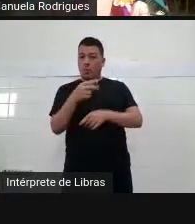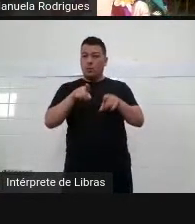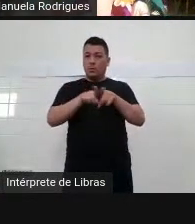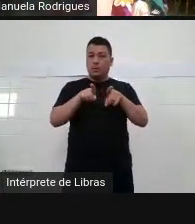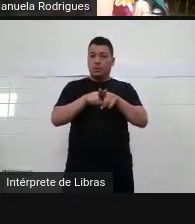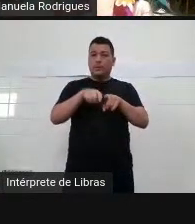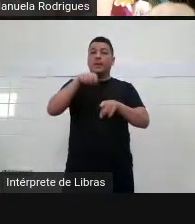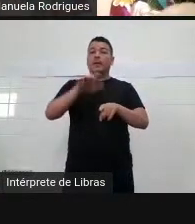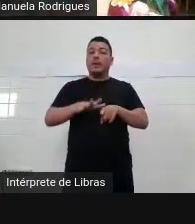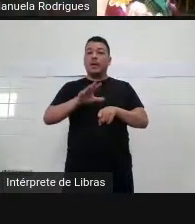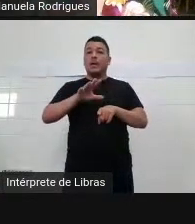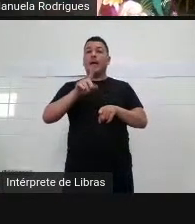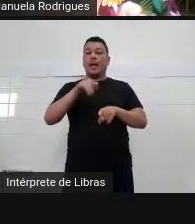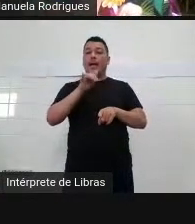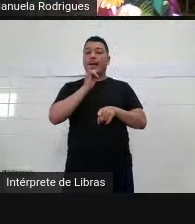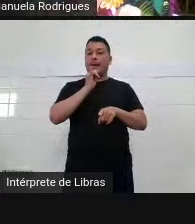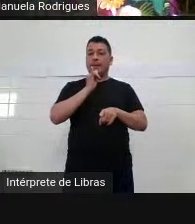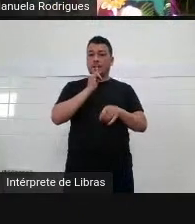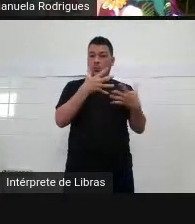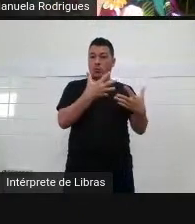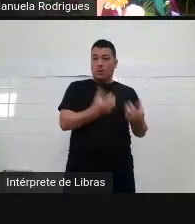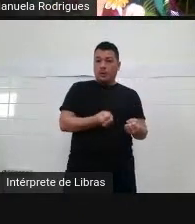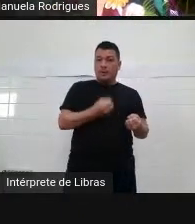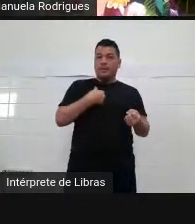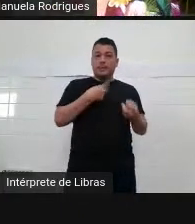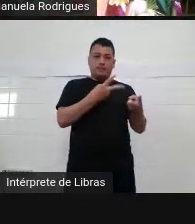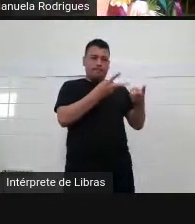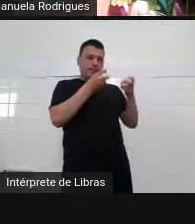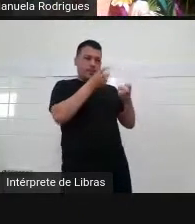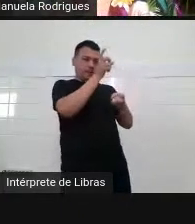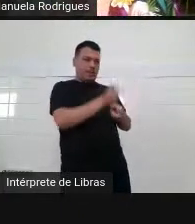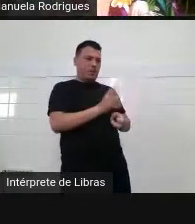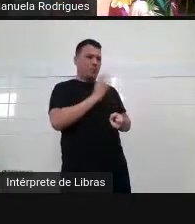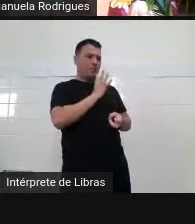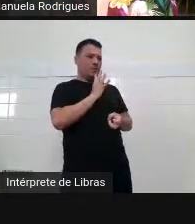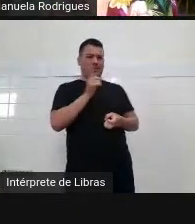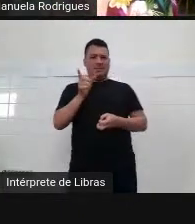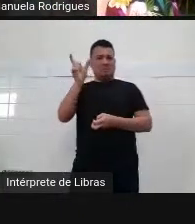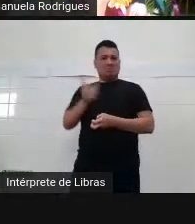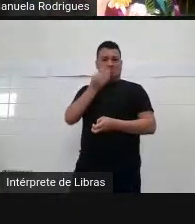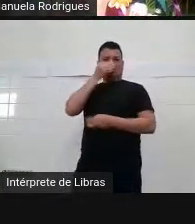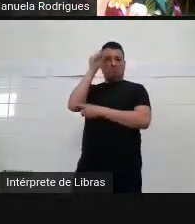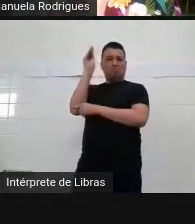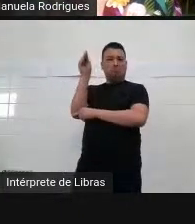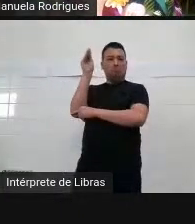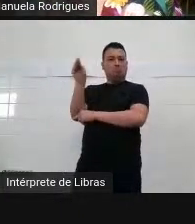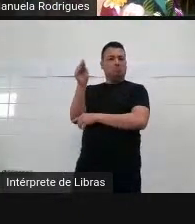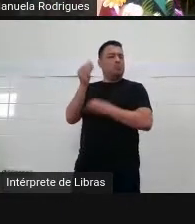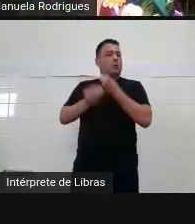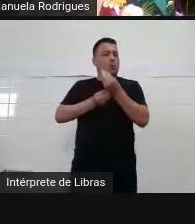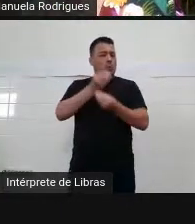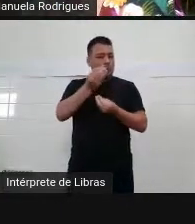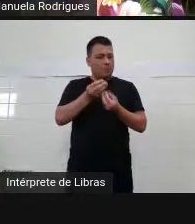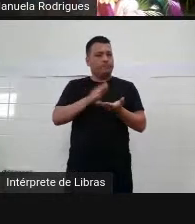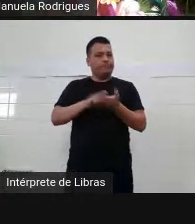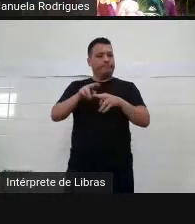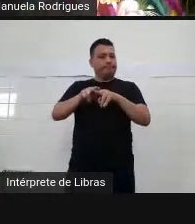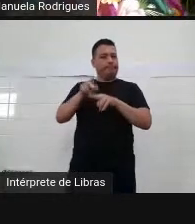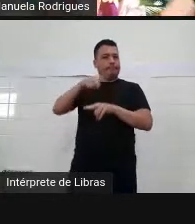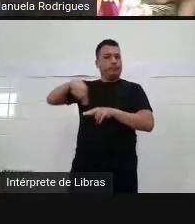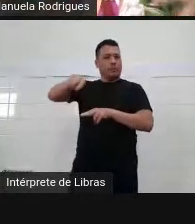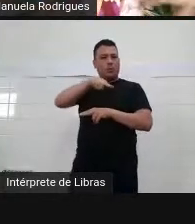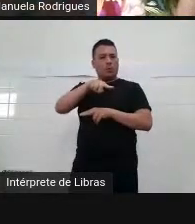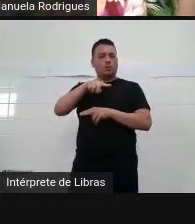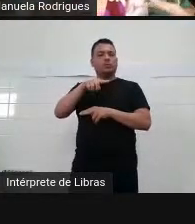passível ou não de ser visível. E, claro, pensando nessa estrutura, né, quais